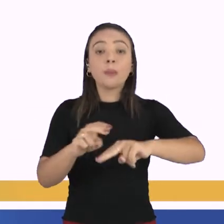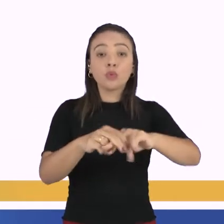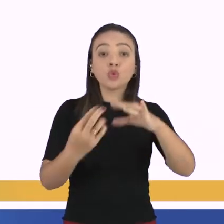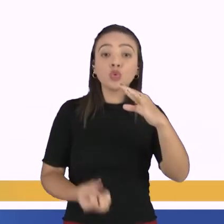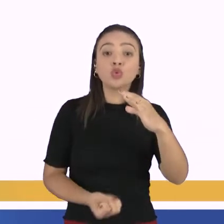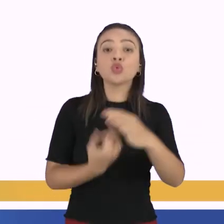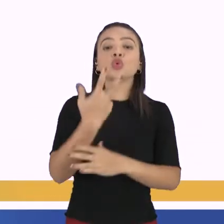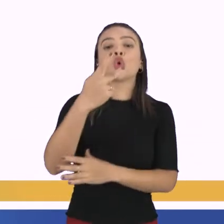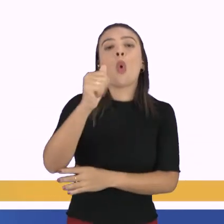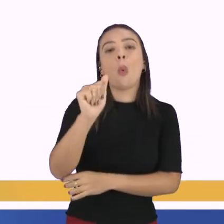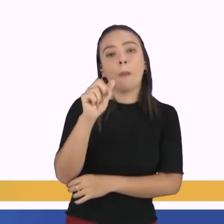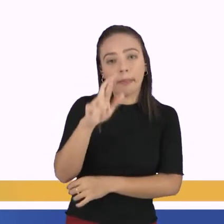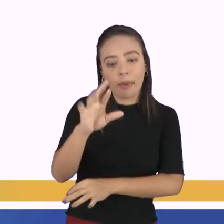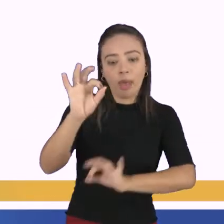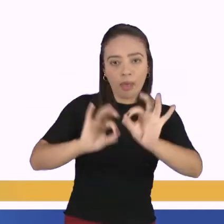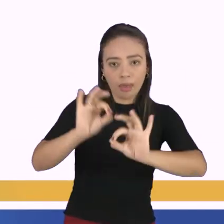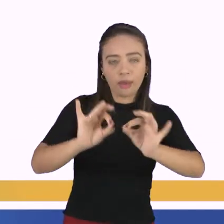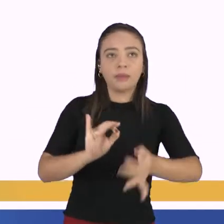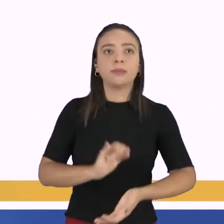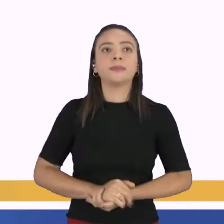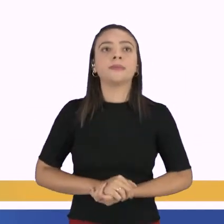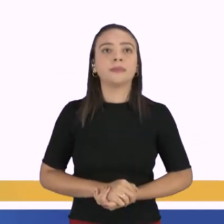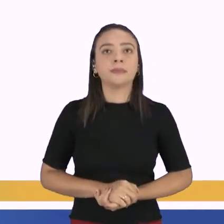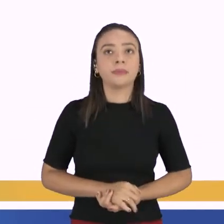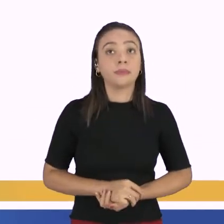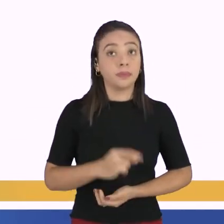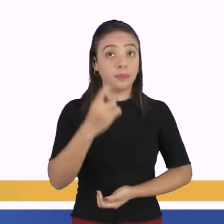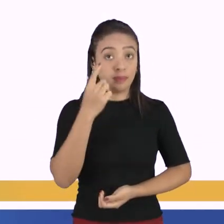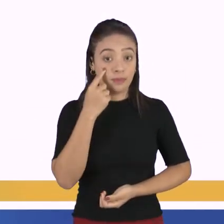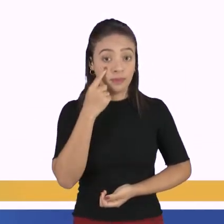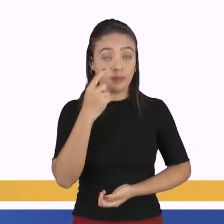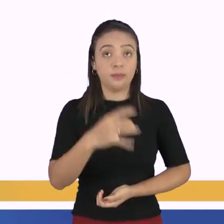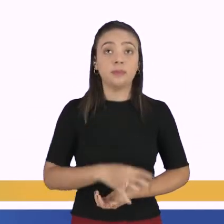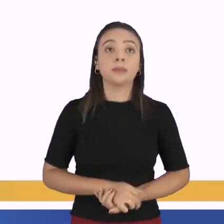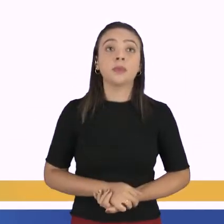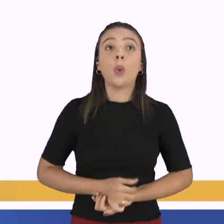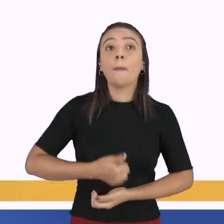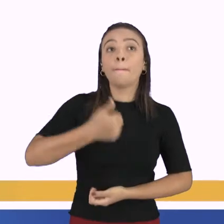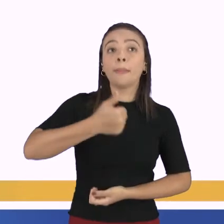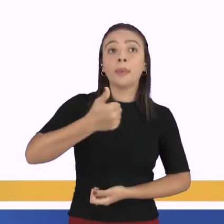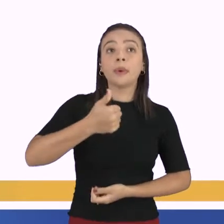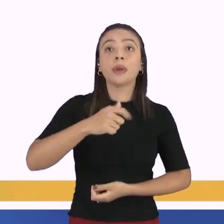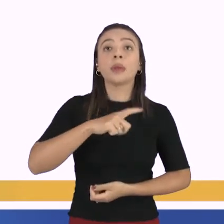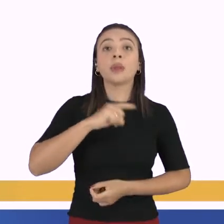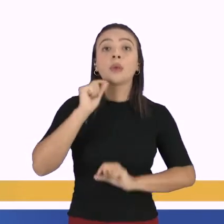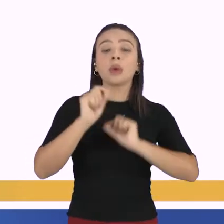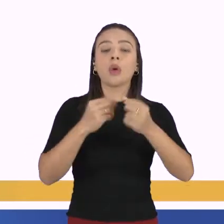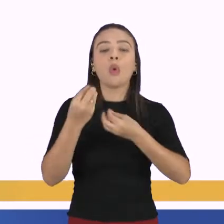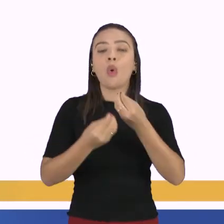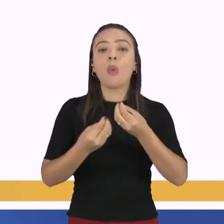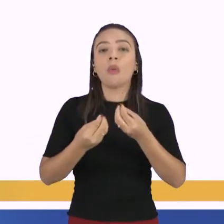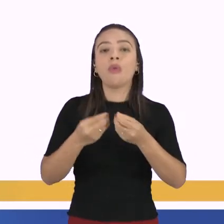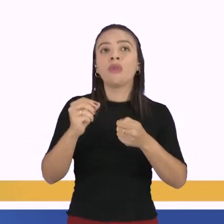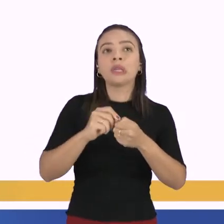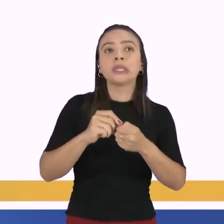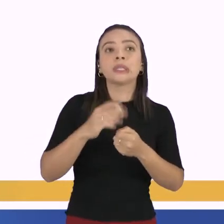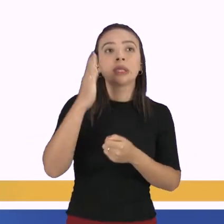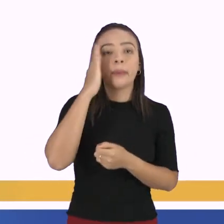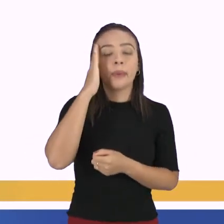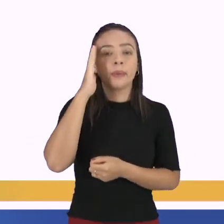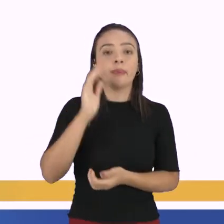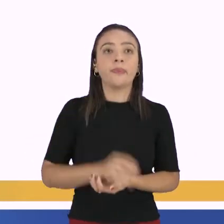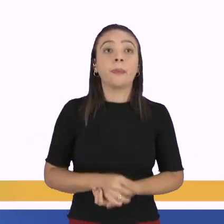formam o par ordenado. Então, gente, no primeiro gráfico aqui, como é que eu faço para saber se é uma função? Você